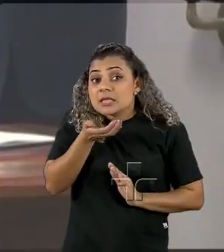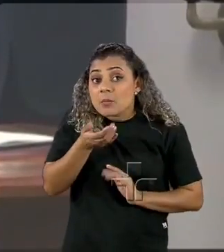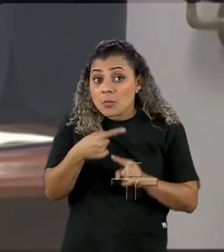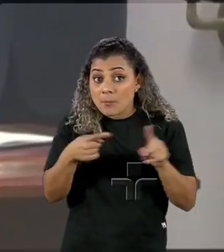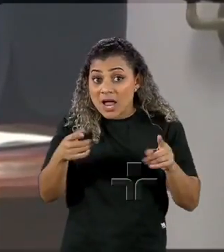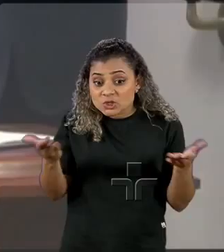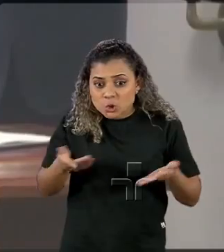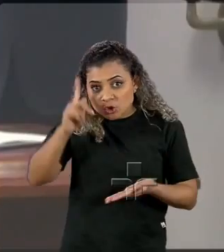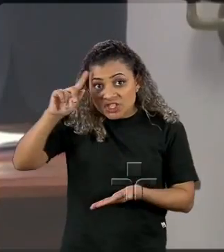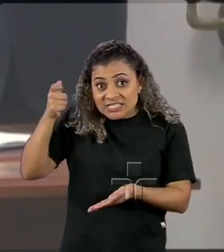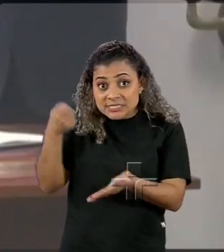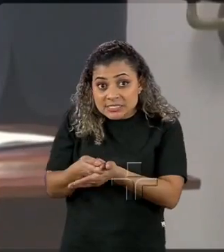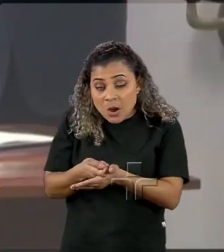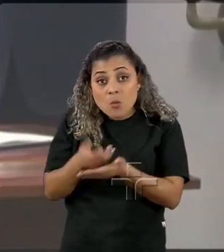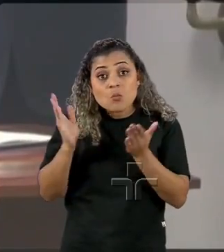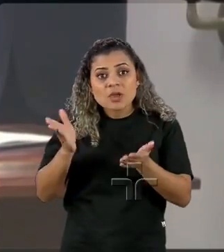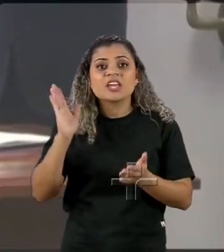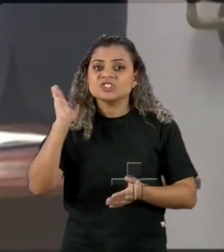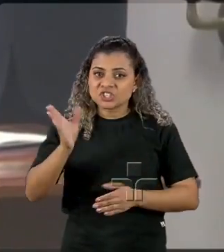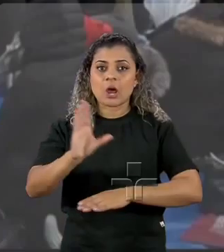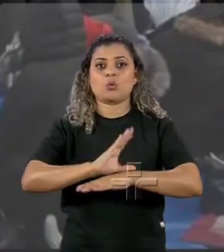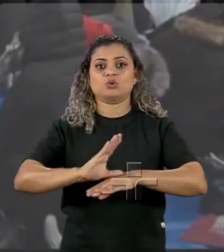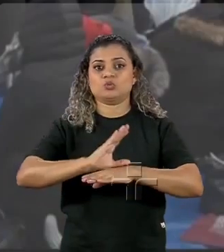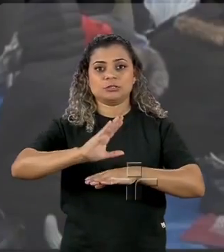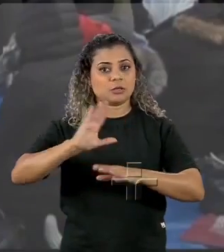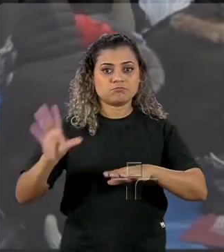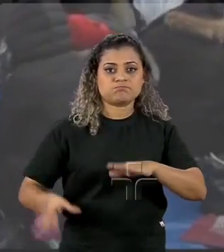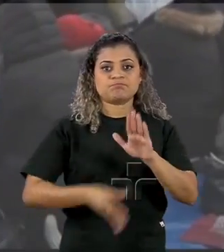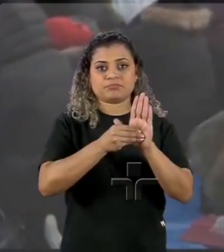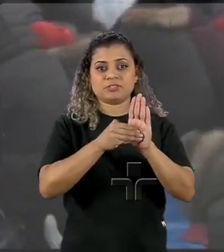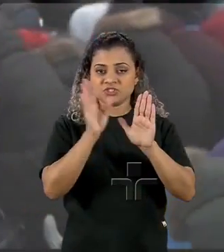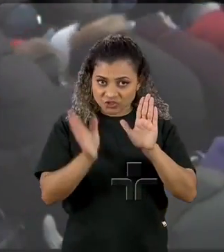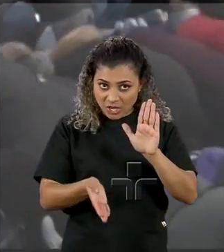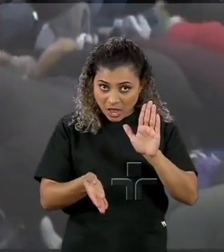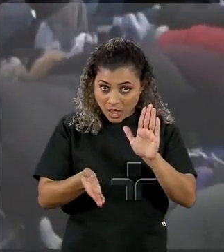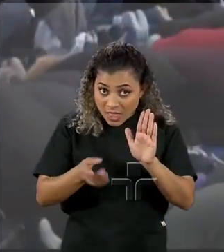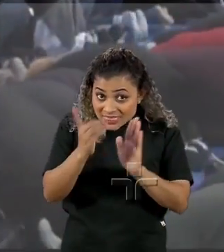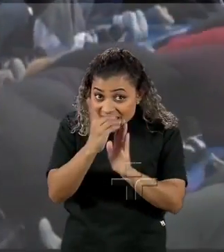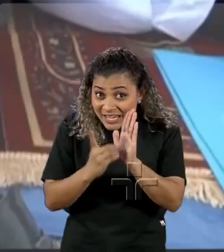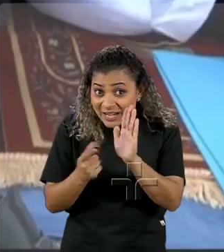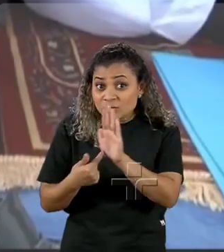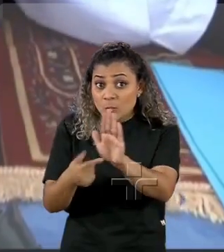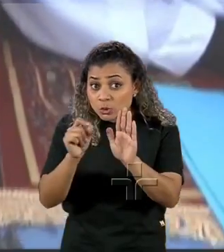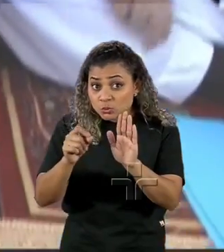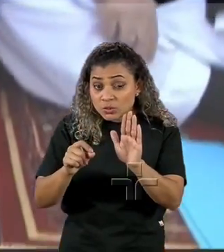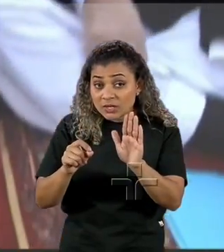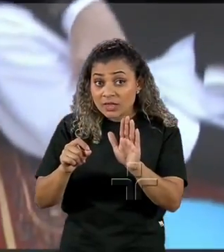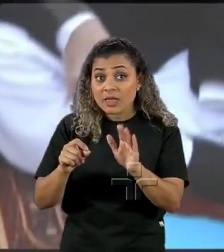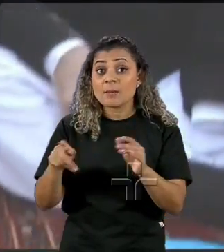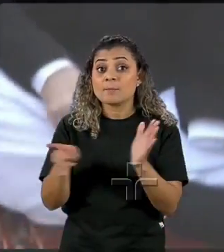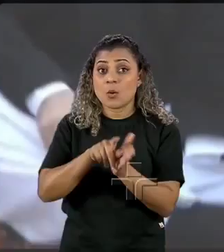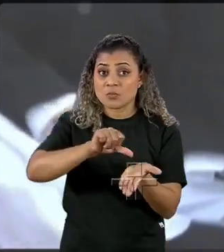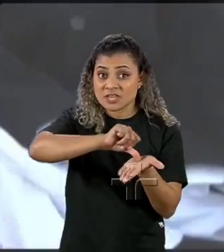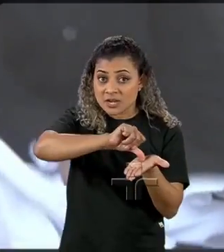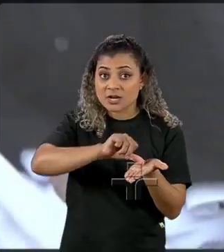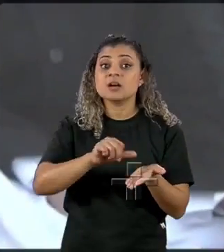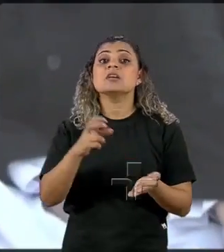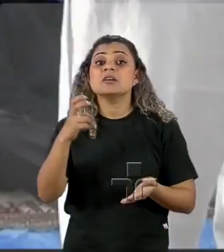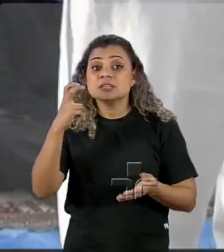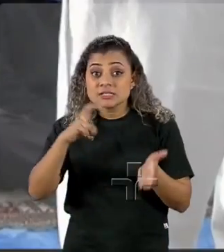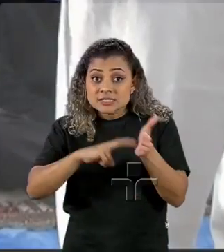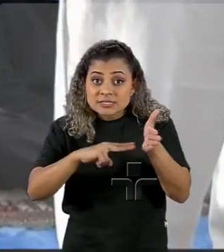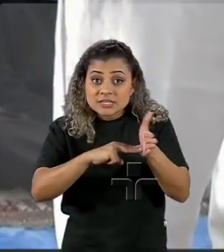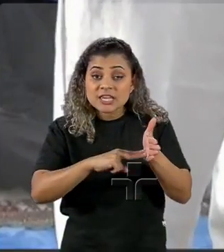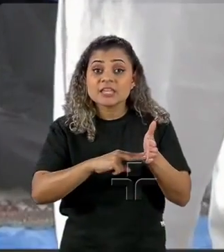decisão de hoje passou a ser constitucional. O decreto restringe a entrada de cidadãos do Irã, Síria,